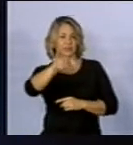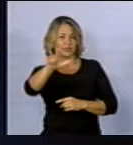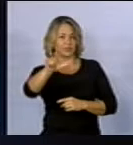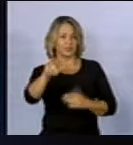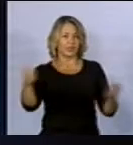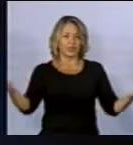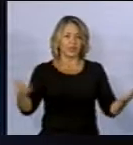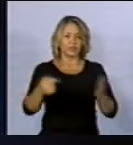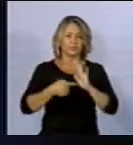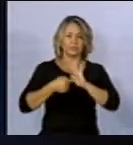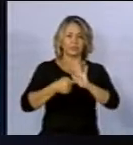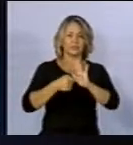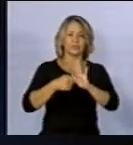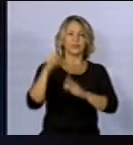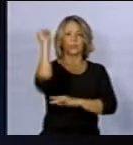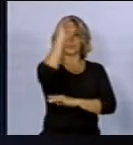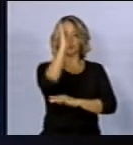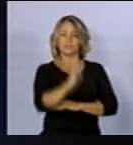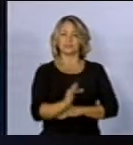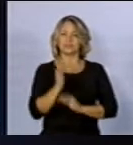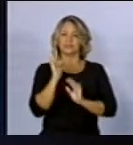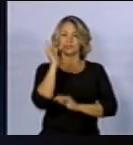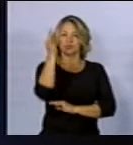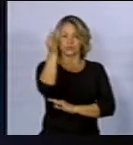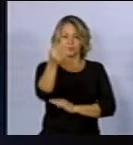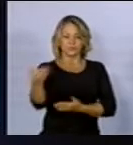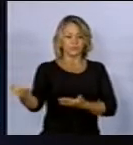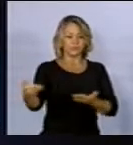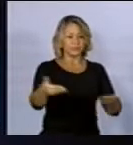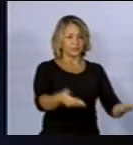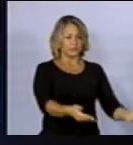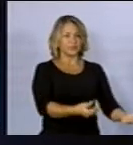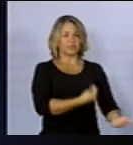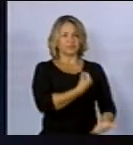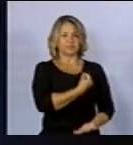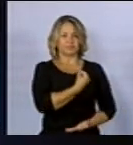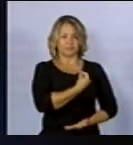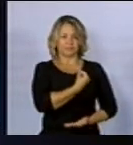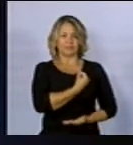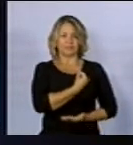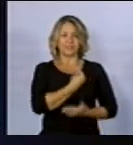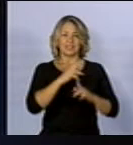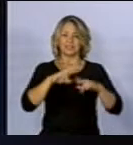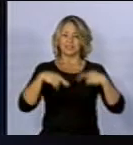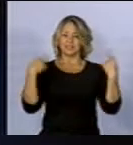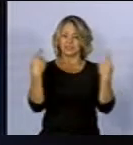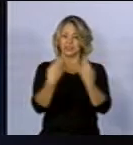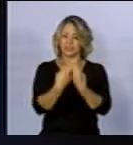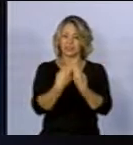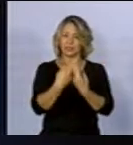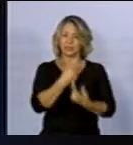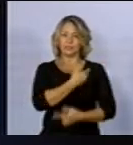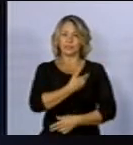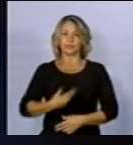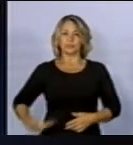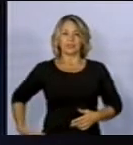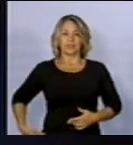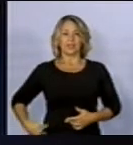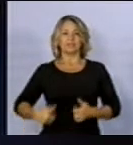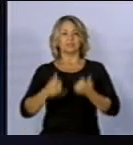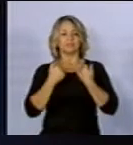o Brasil do futuro vem a esta digníssima audiência pública prestar sua